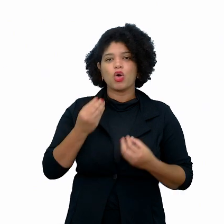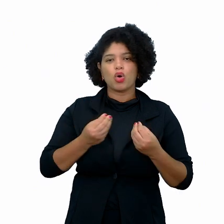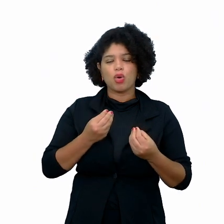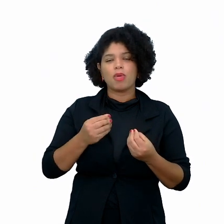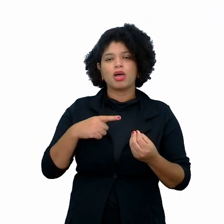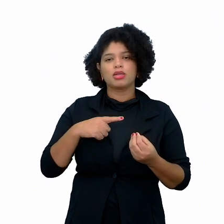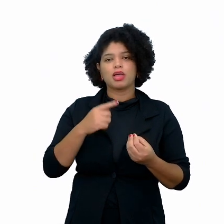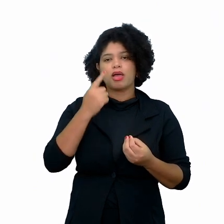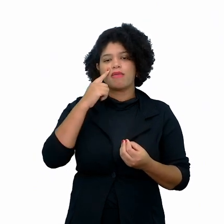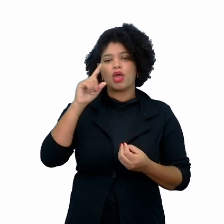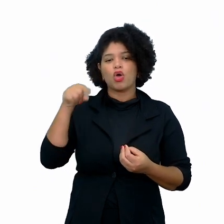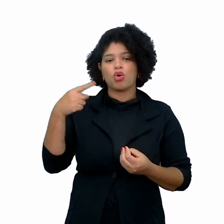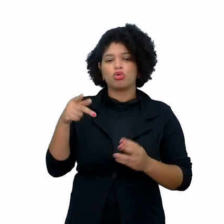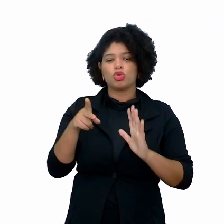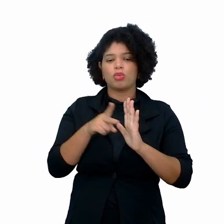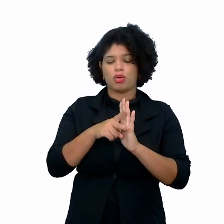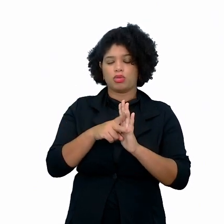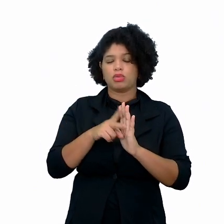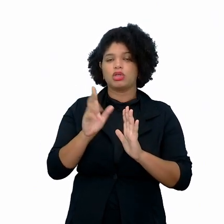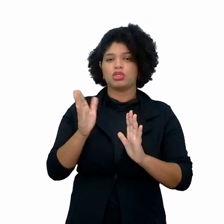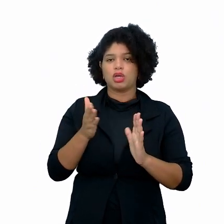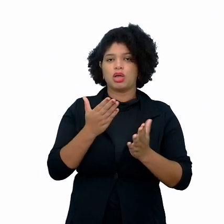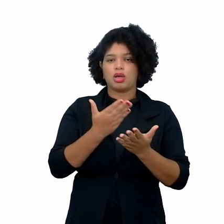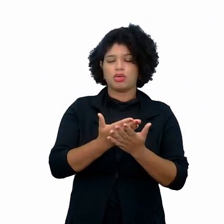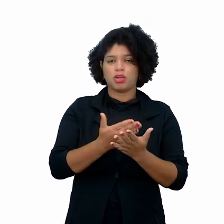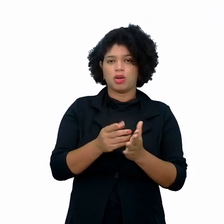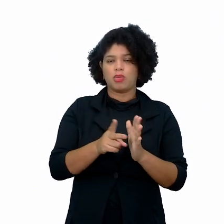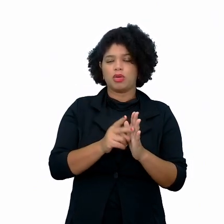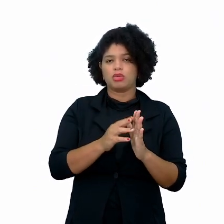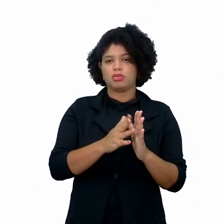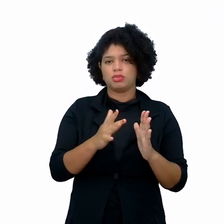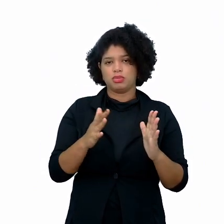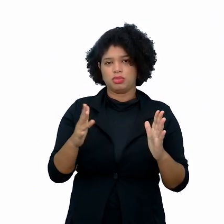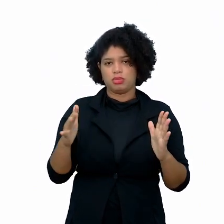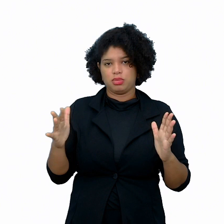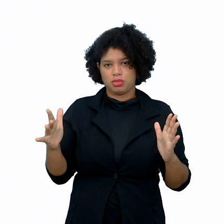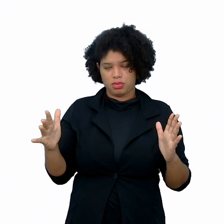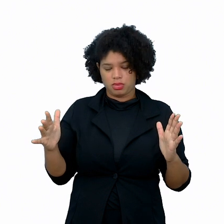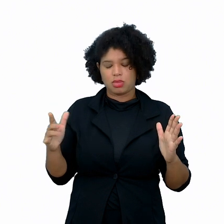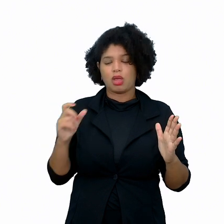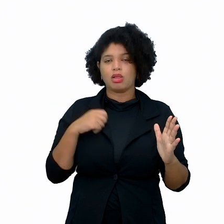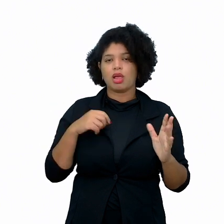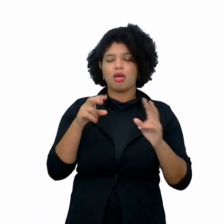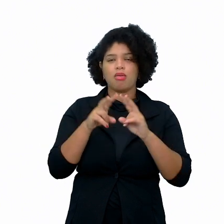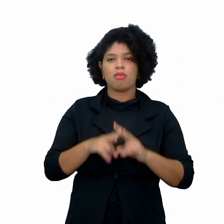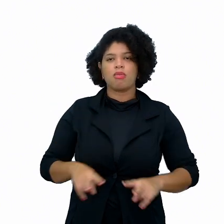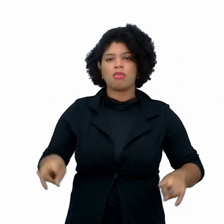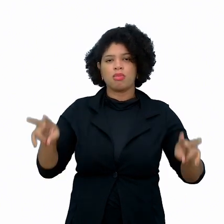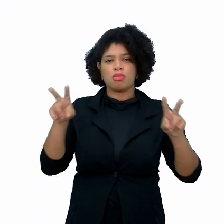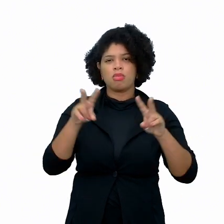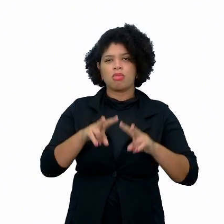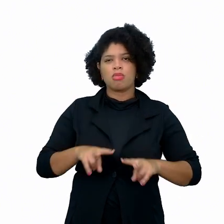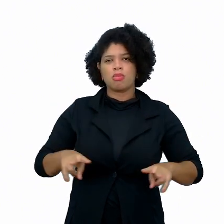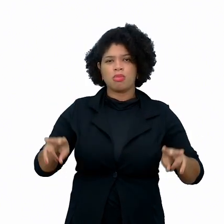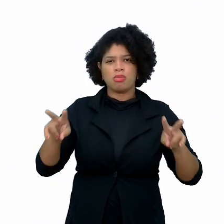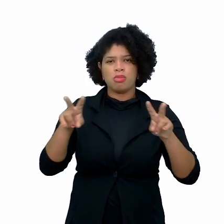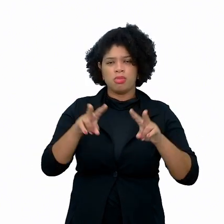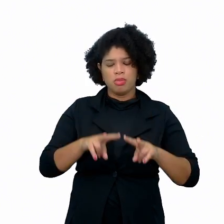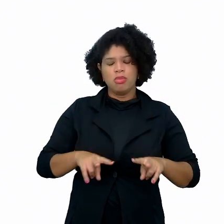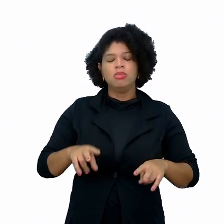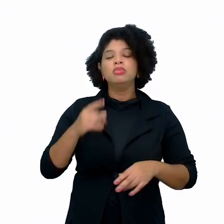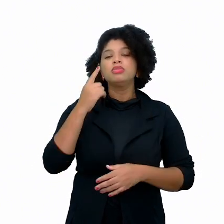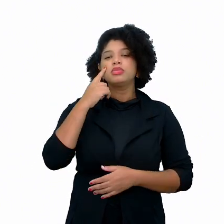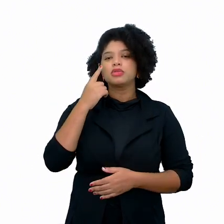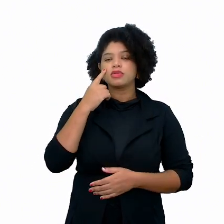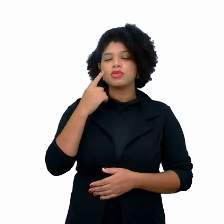Passamos, então, brevemente pelas aulas da sequência, tendo um panorama do que ela propõe. Chegou a